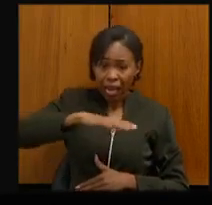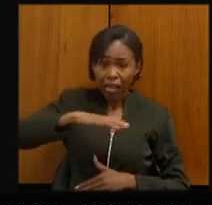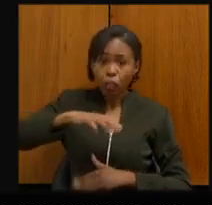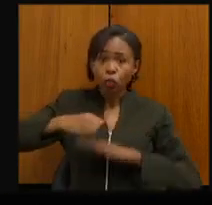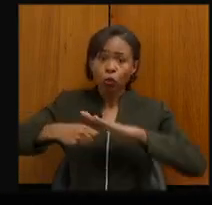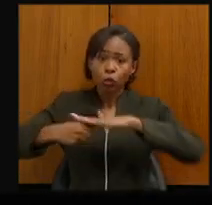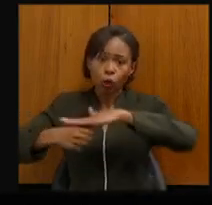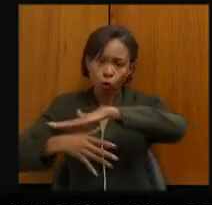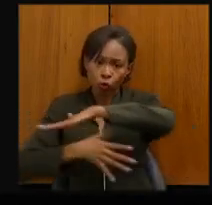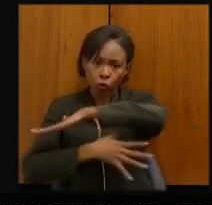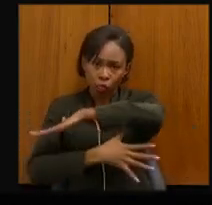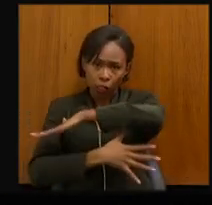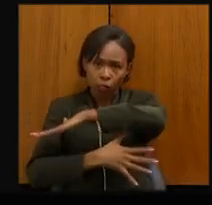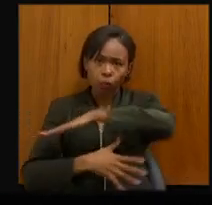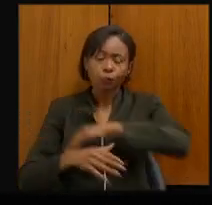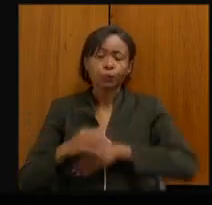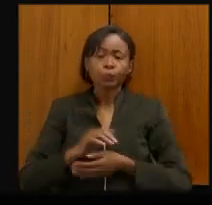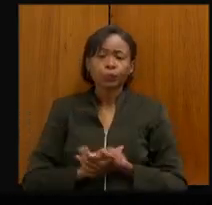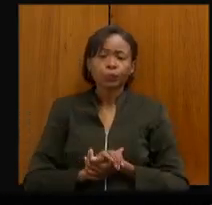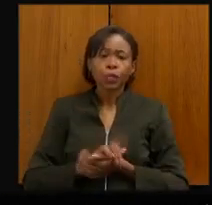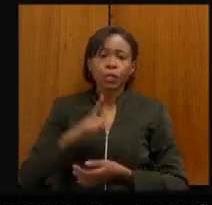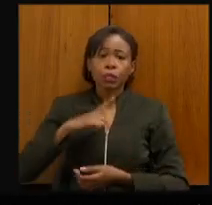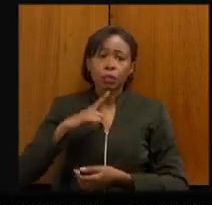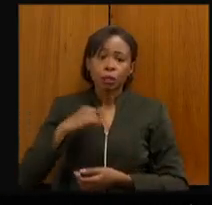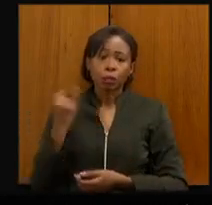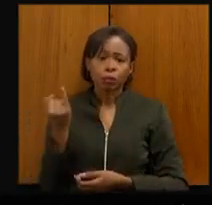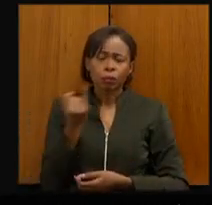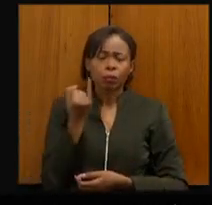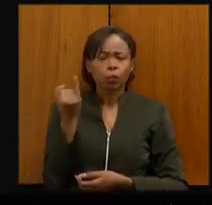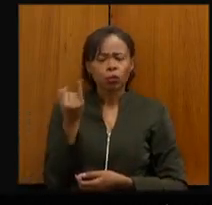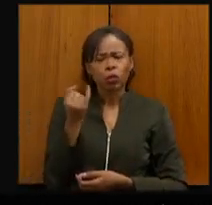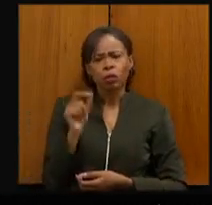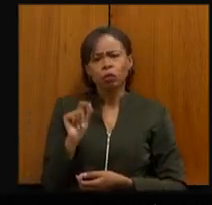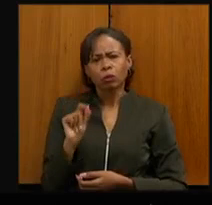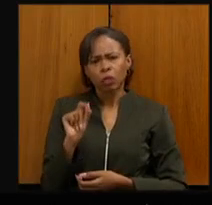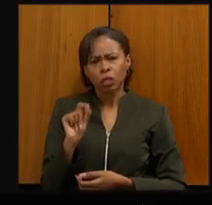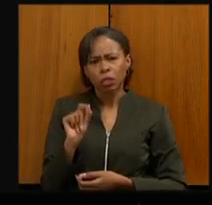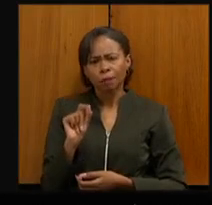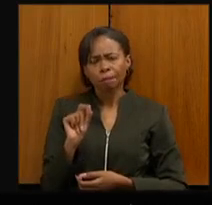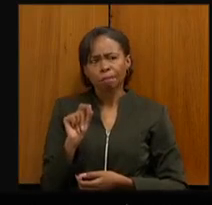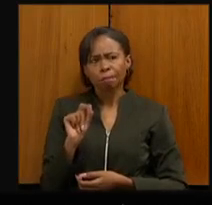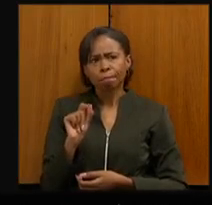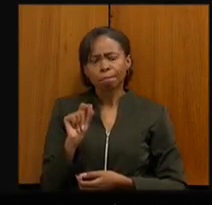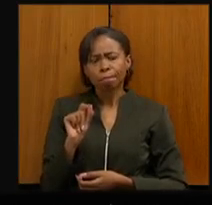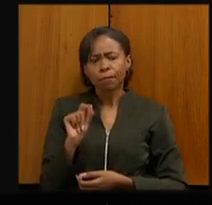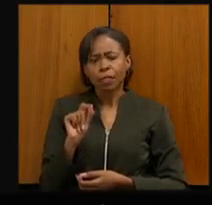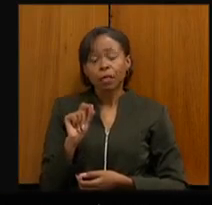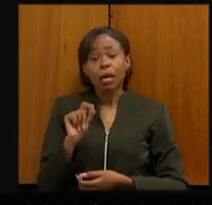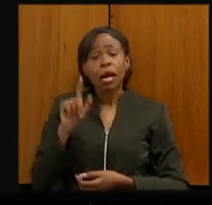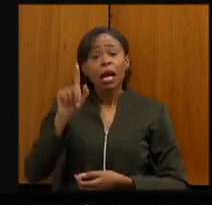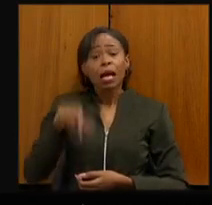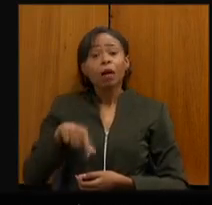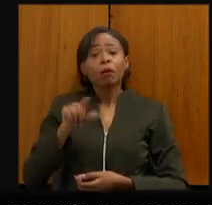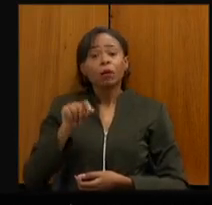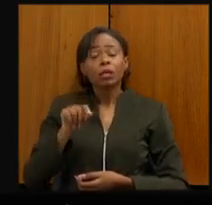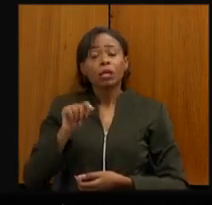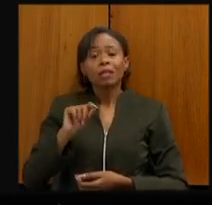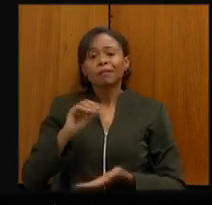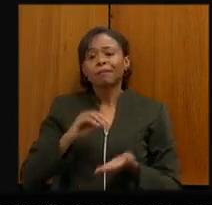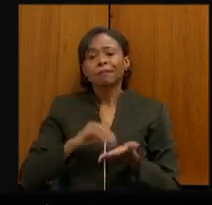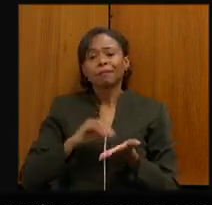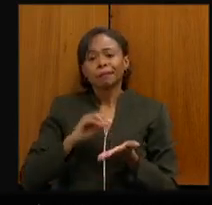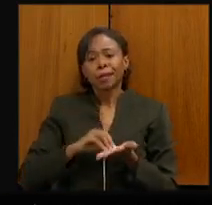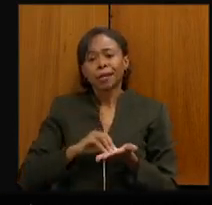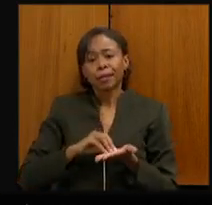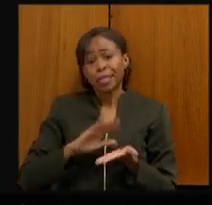questão importante que vem sendo destituída né eu é o direito né